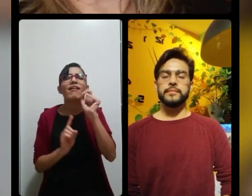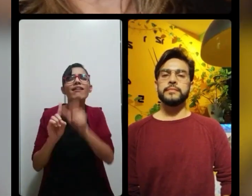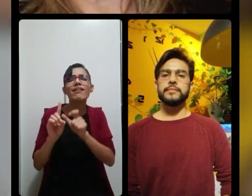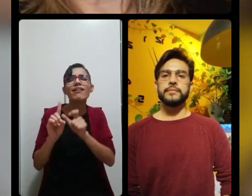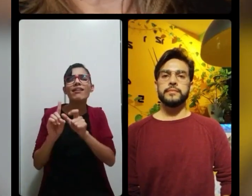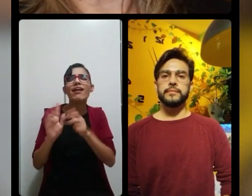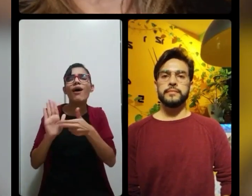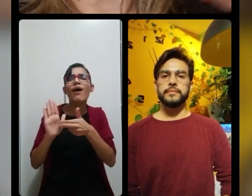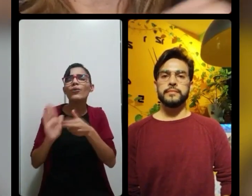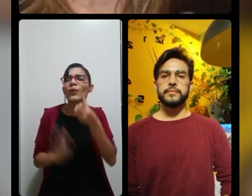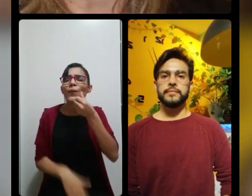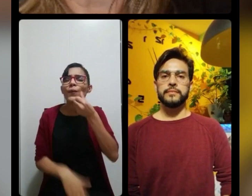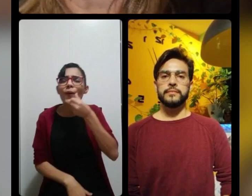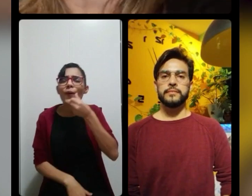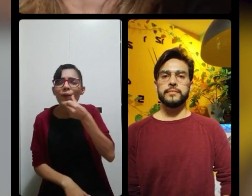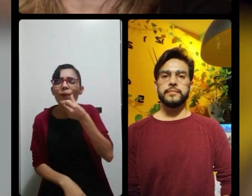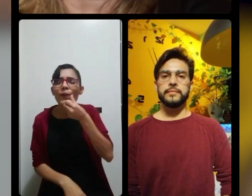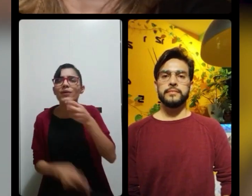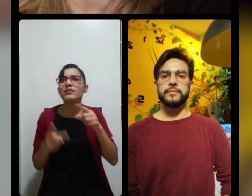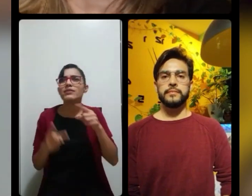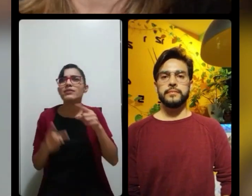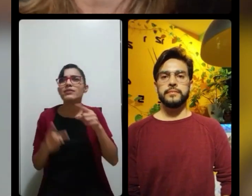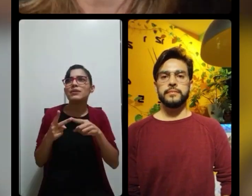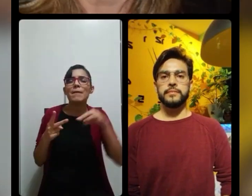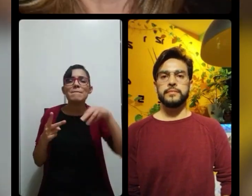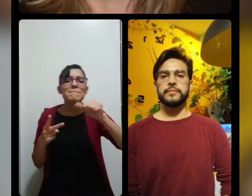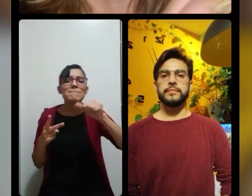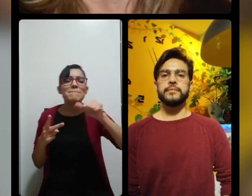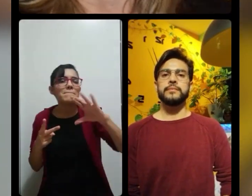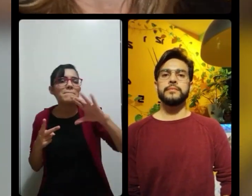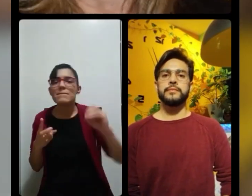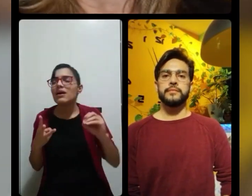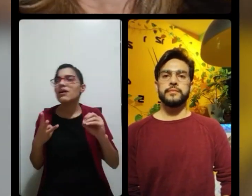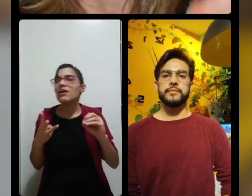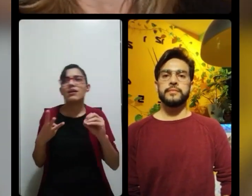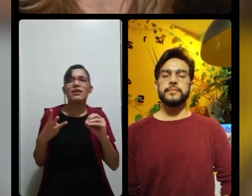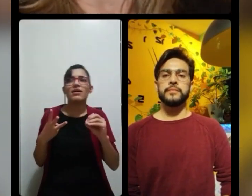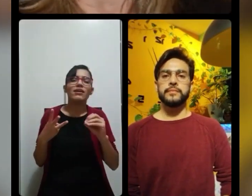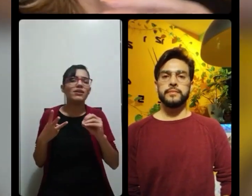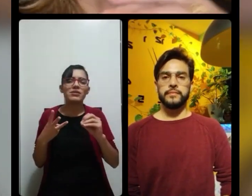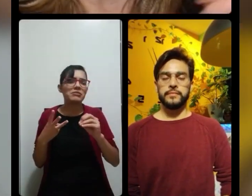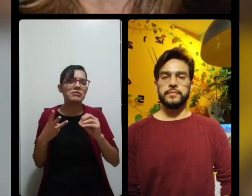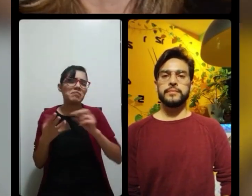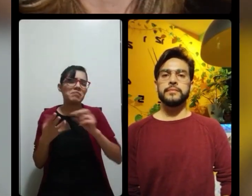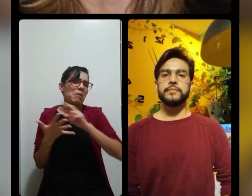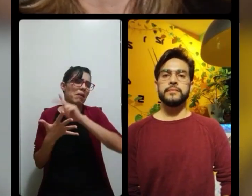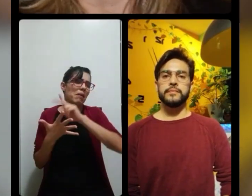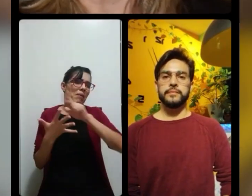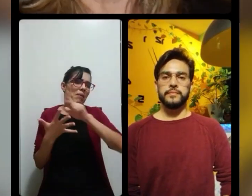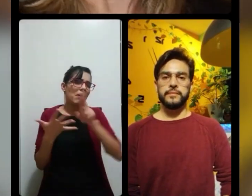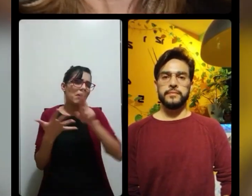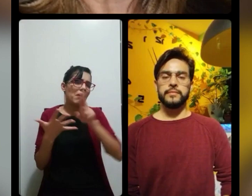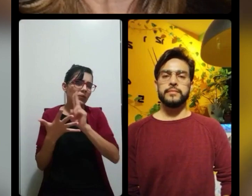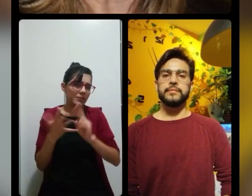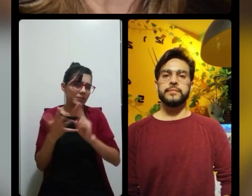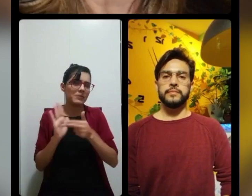qual a relação de Oswaldo Lamartine com Hélio Galvão, enfim, e aí por aí a gente vai